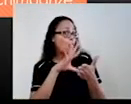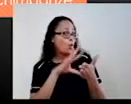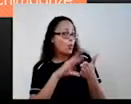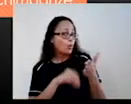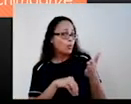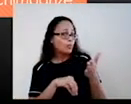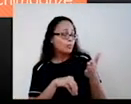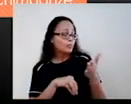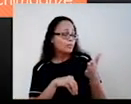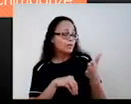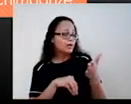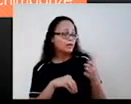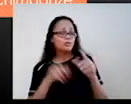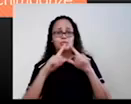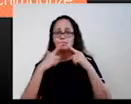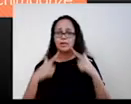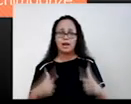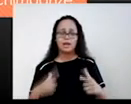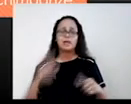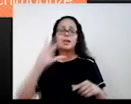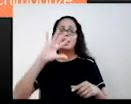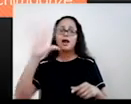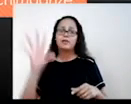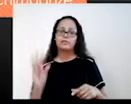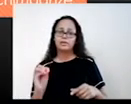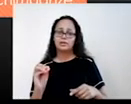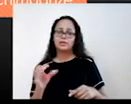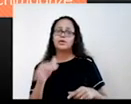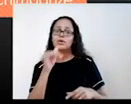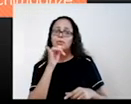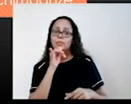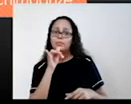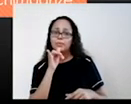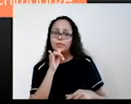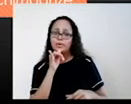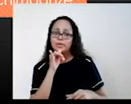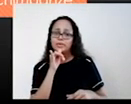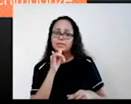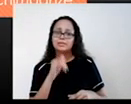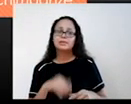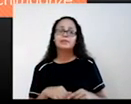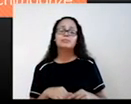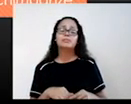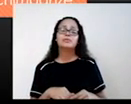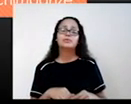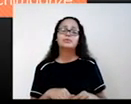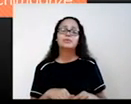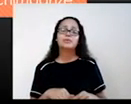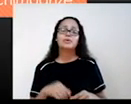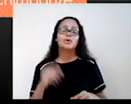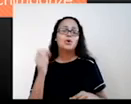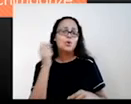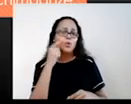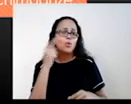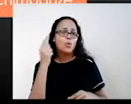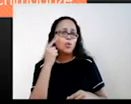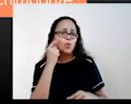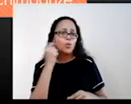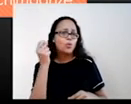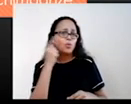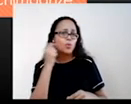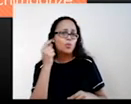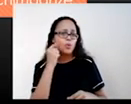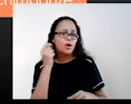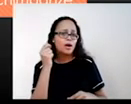copiados, né, influenciados aí pelas línguas africanas. Então, por exemplo, o calango, né? Camundongo, o nome do ratinho, calango é